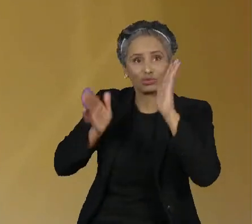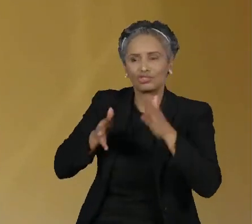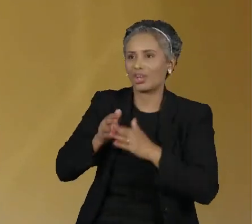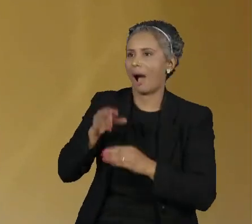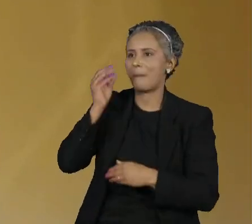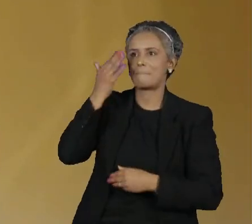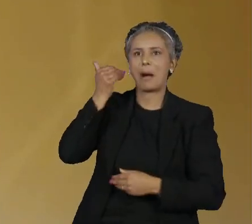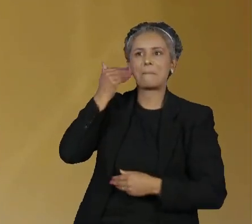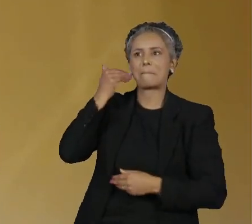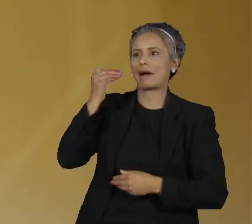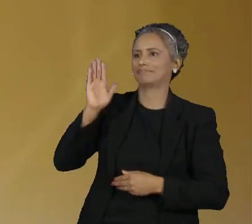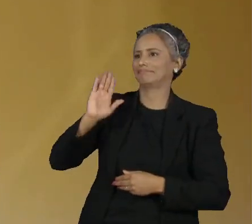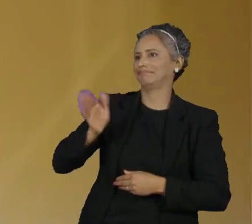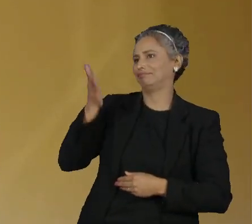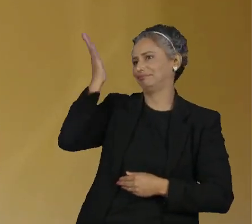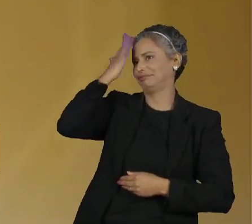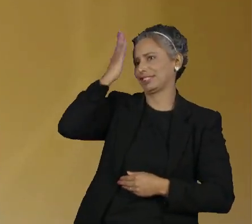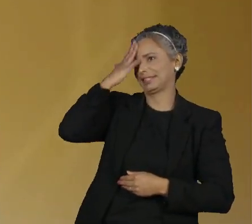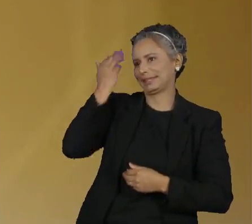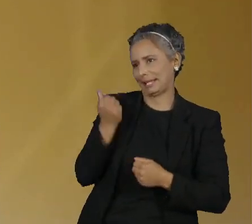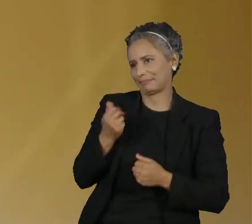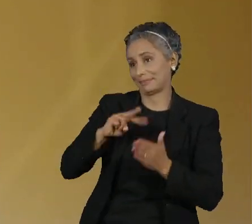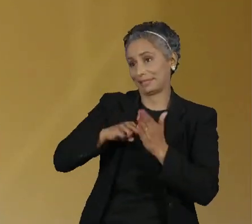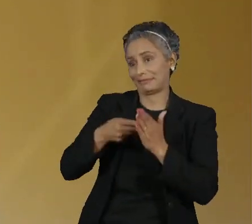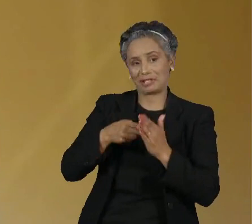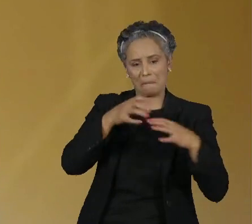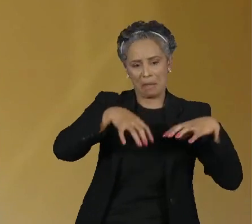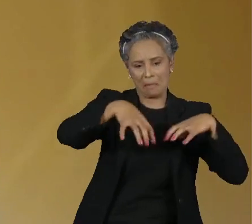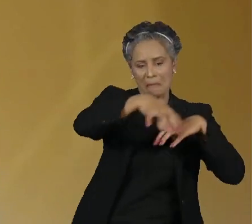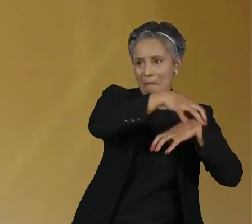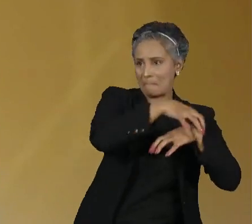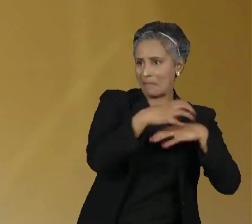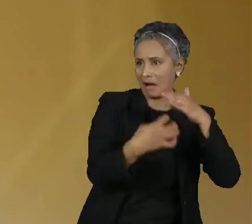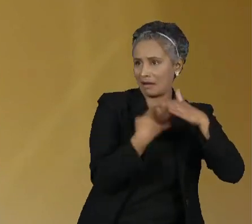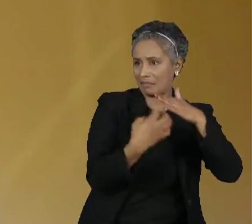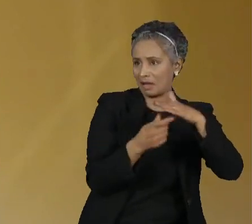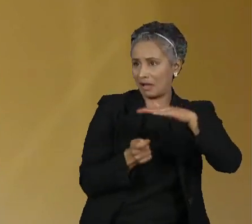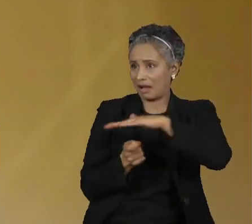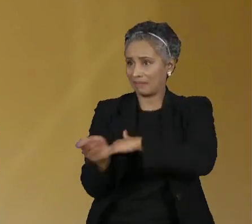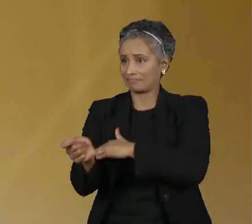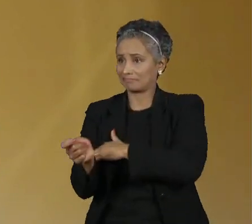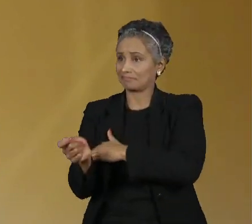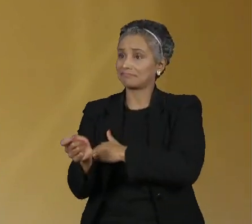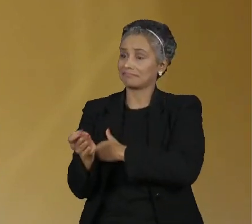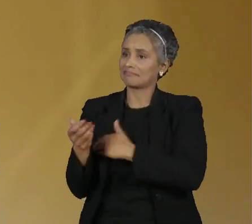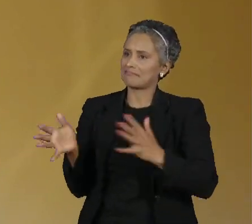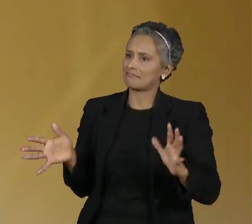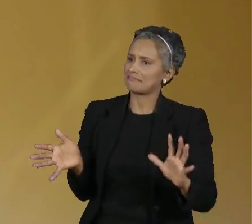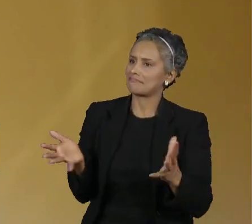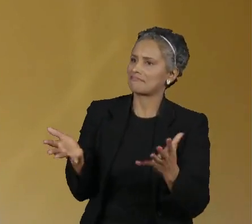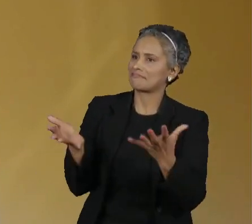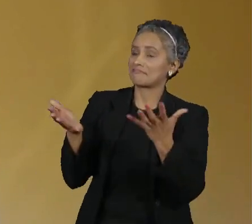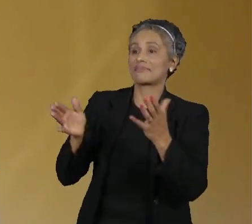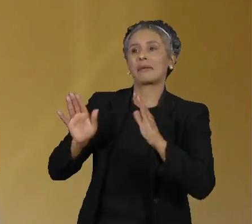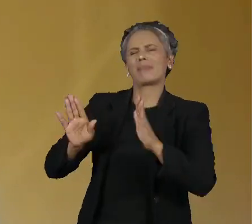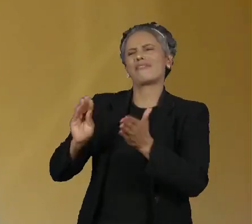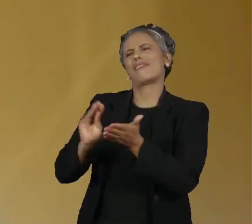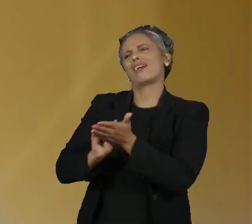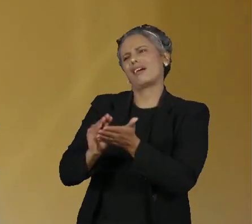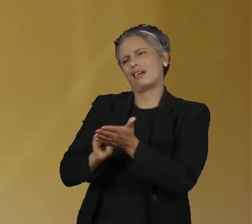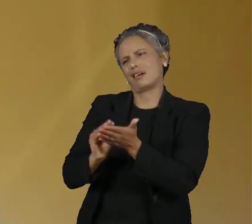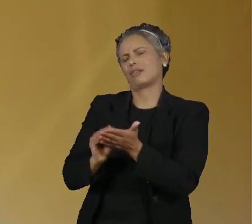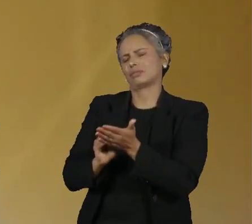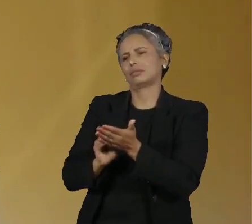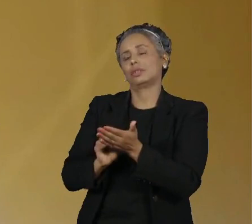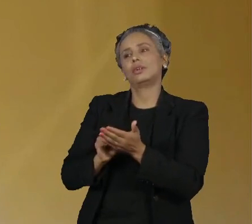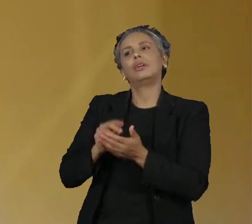Então, o investimento com certeza é algo que melhorou, mas que ainda tem um espaço de crescimento ainda maior.